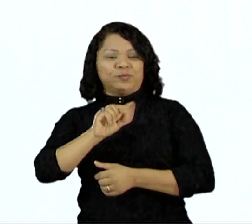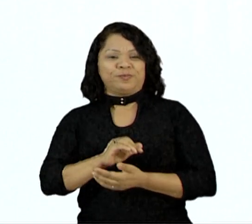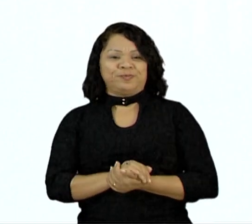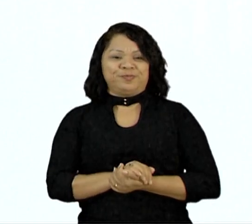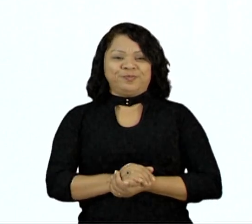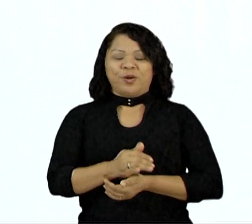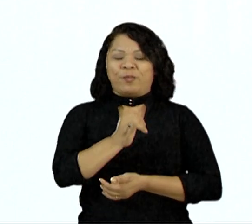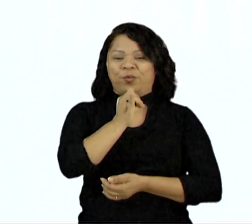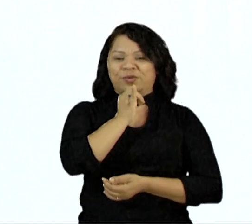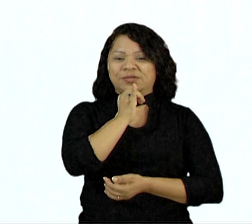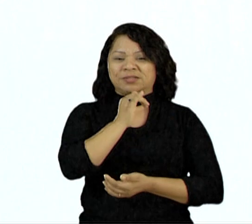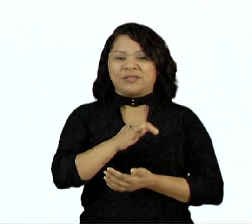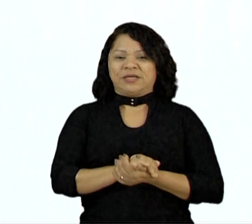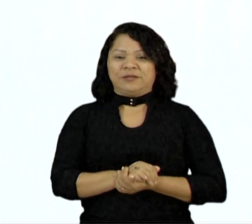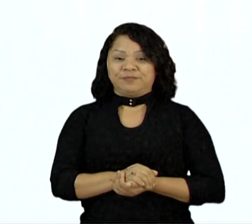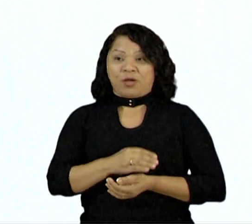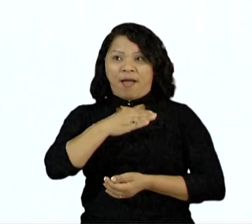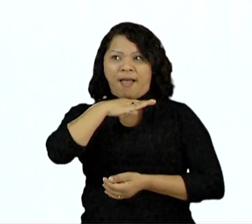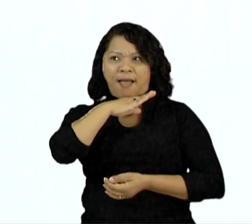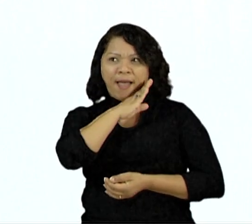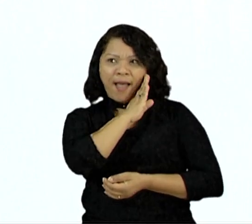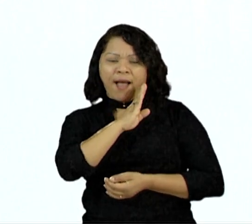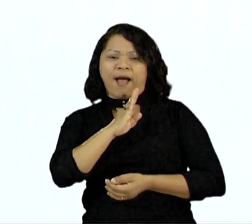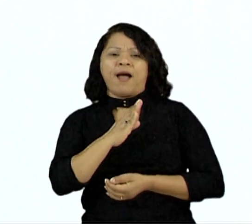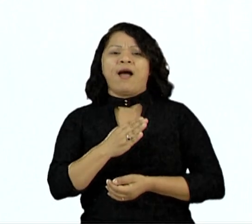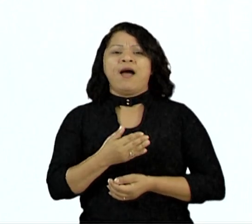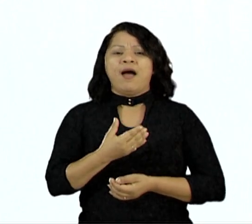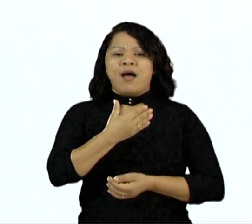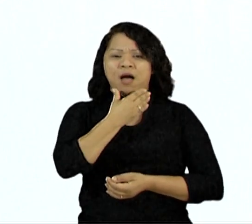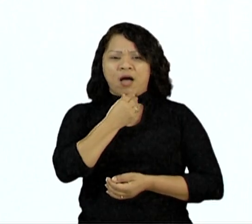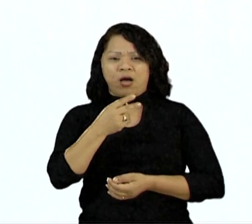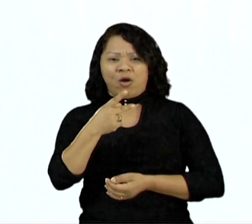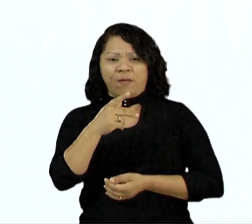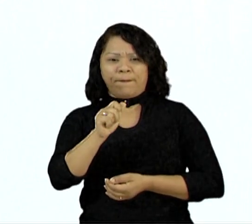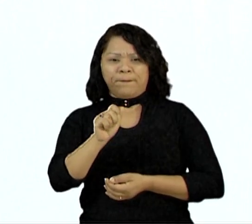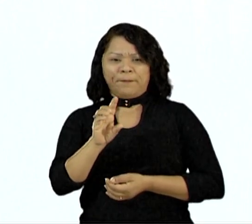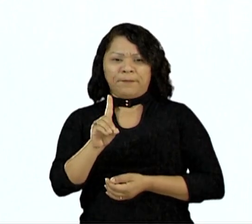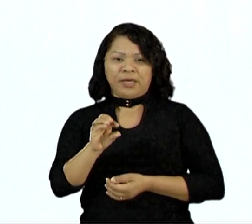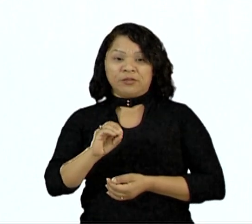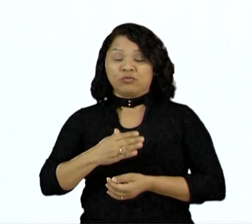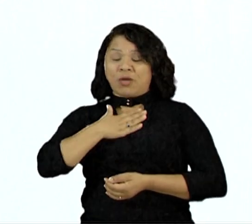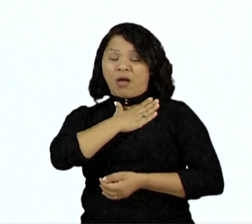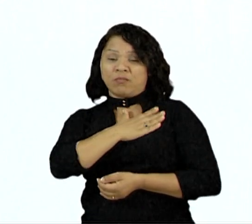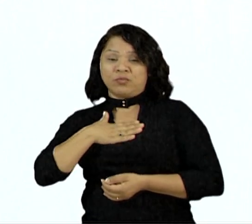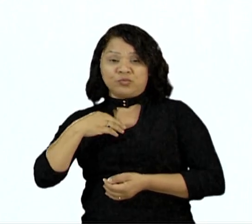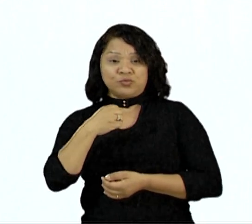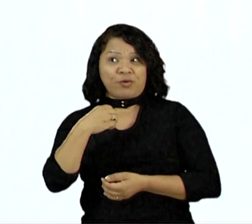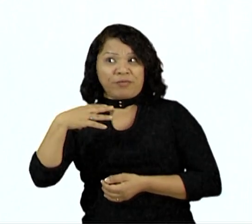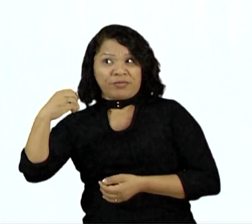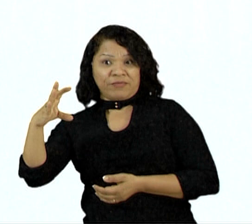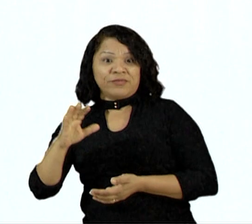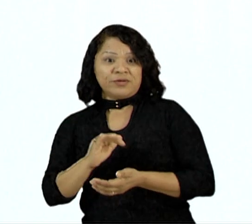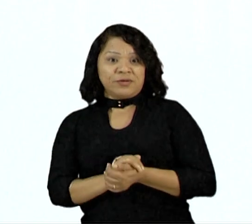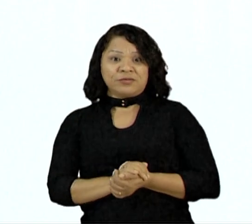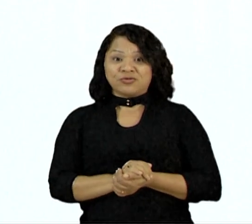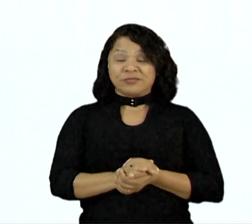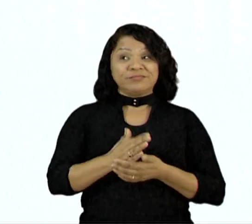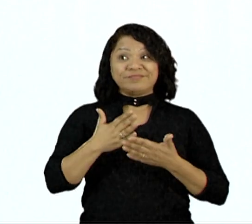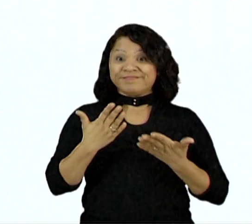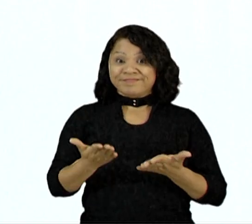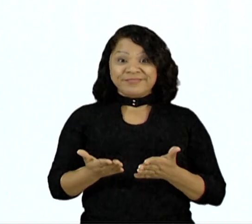Olha um exemplo. Acho que Pedro está gostando de viajar. Declarei, ponto